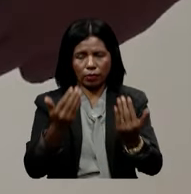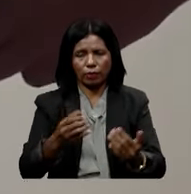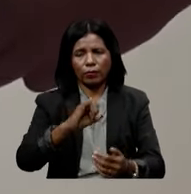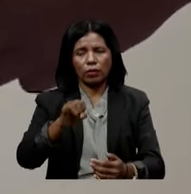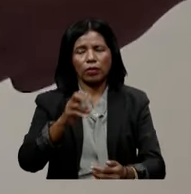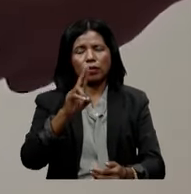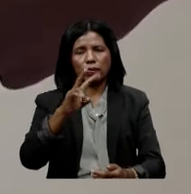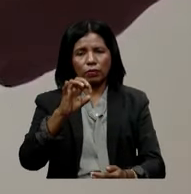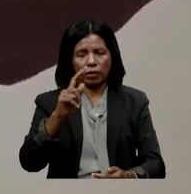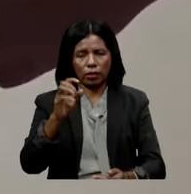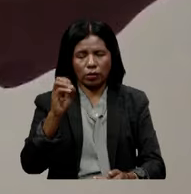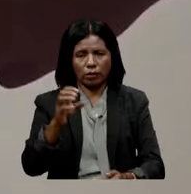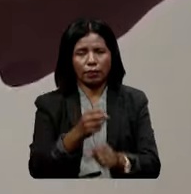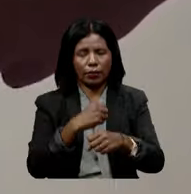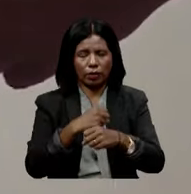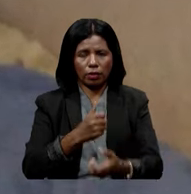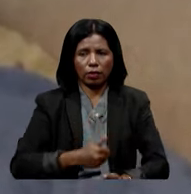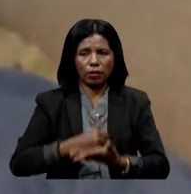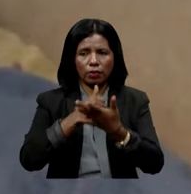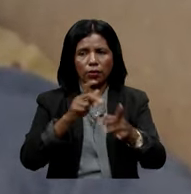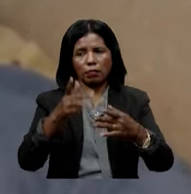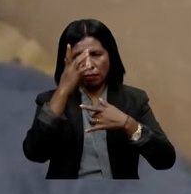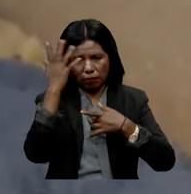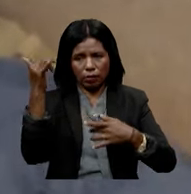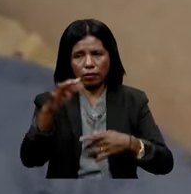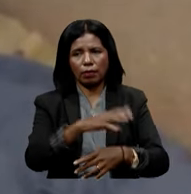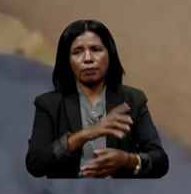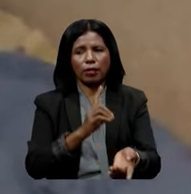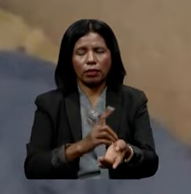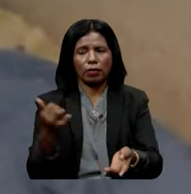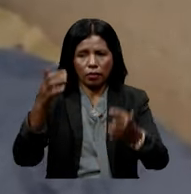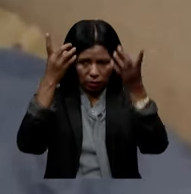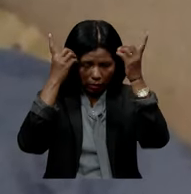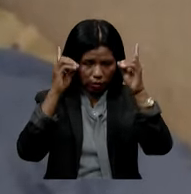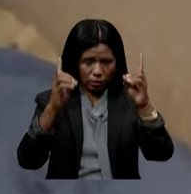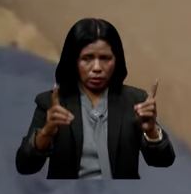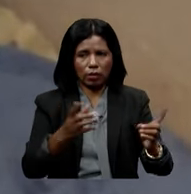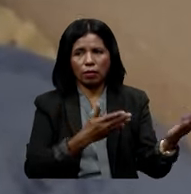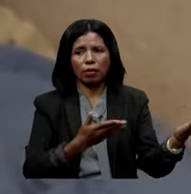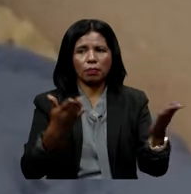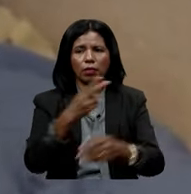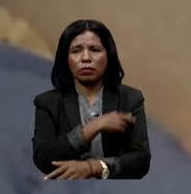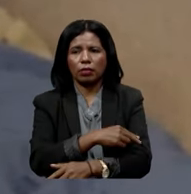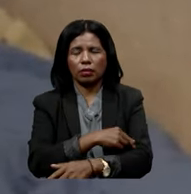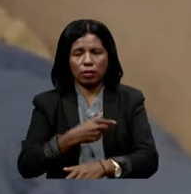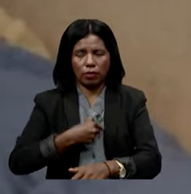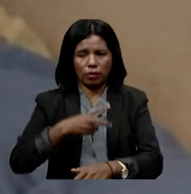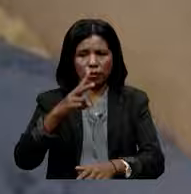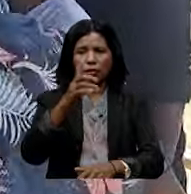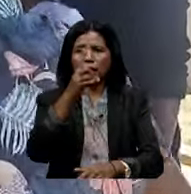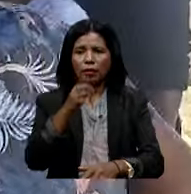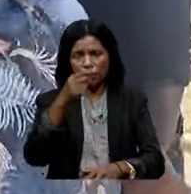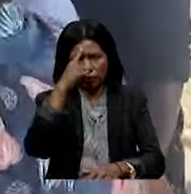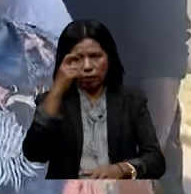atu tangkatak, depois halo tia atendimento ba paciente sira, mediku sira decidi halo kedas transferensia ba Hospital Nasional Guido Valdares Dili,